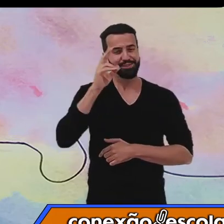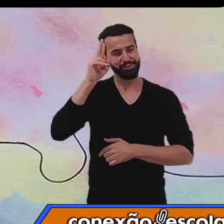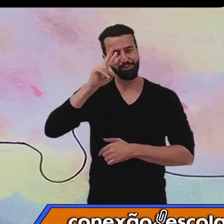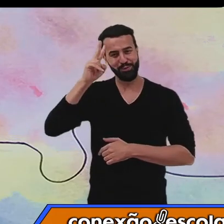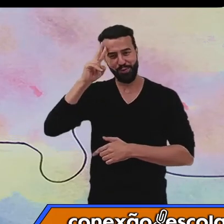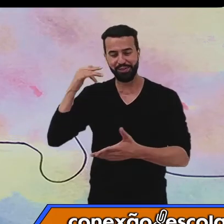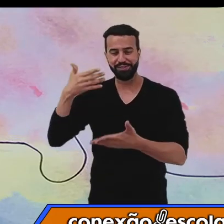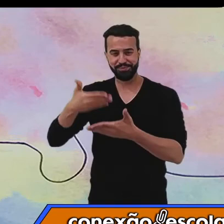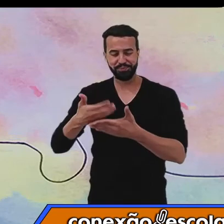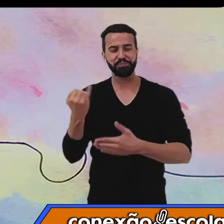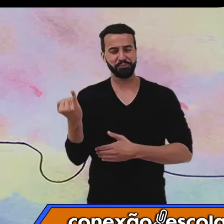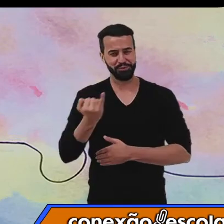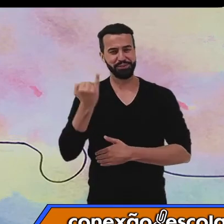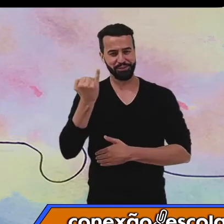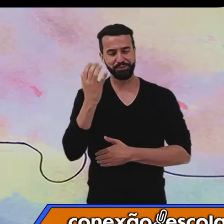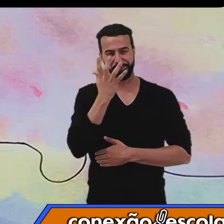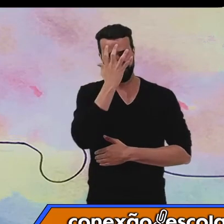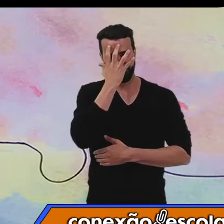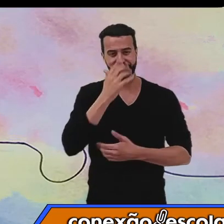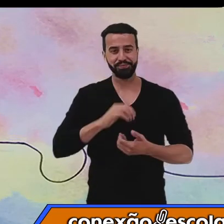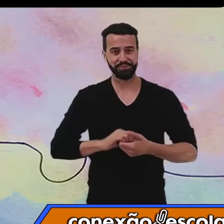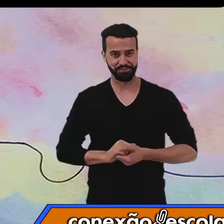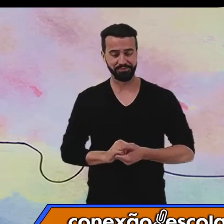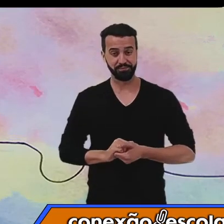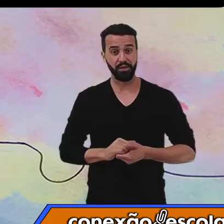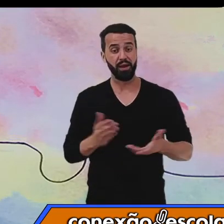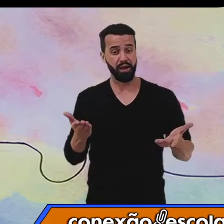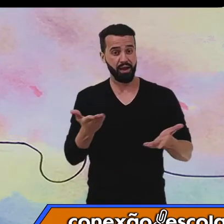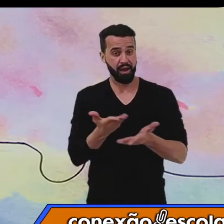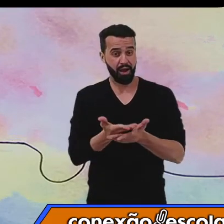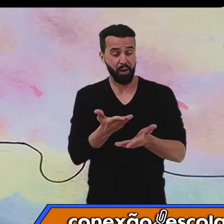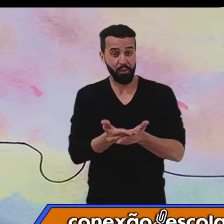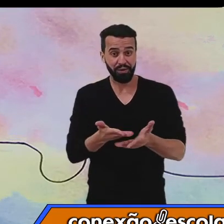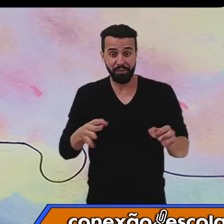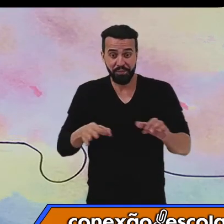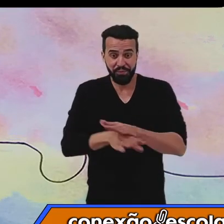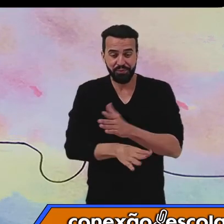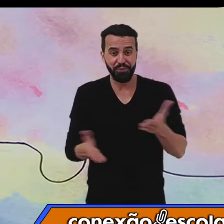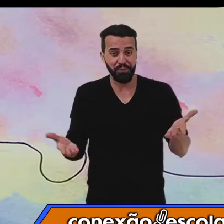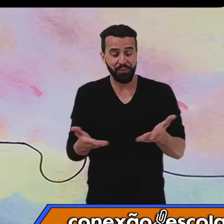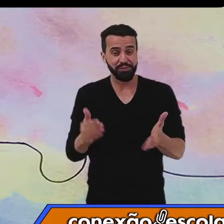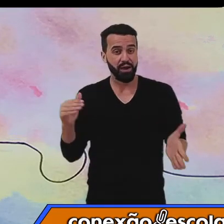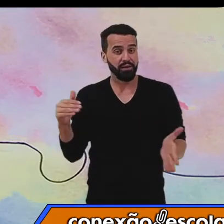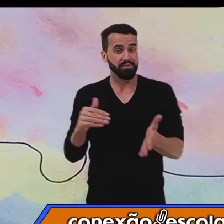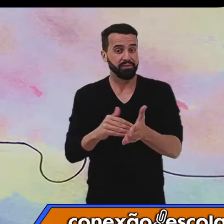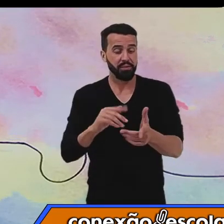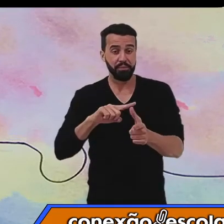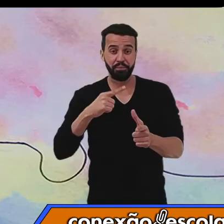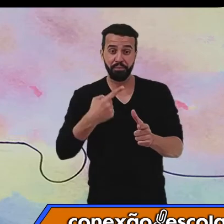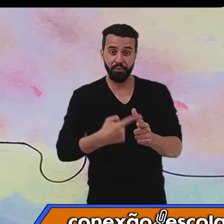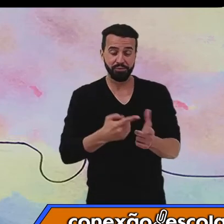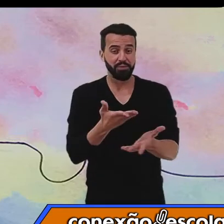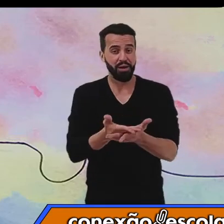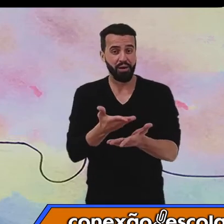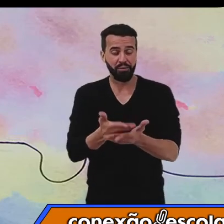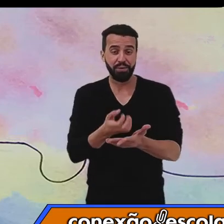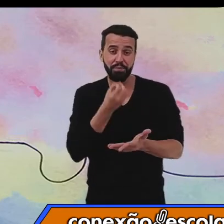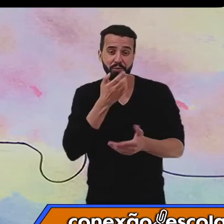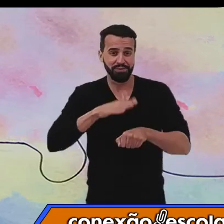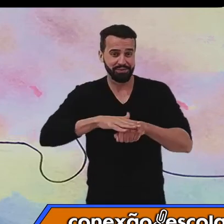teatro. Bom, pessoal, então essa foi a nossa aventura de hoje. Até o nosso próximo encontro e um bom